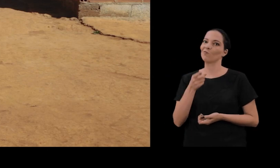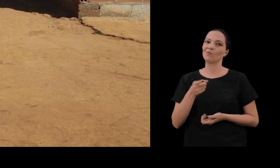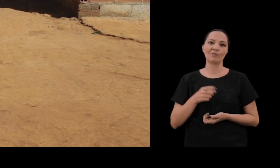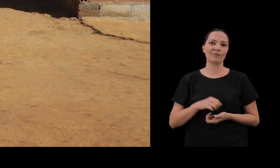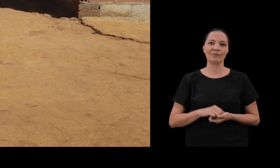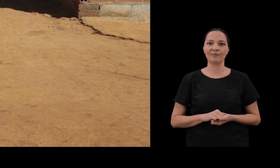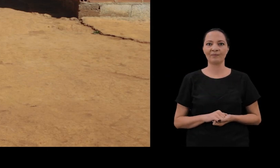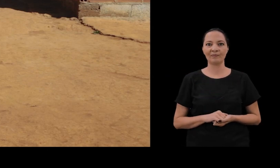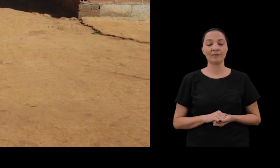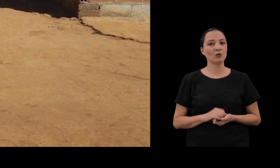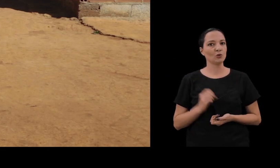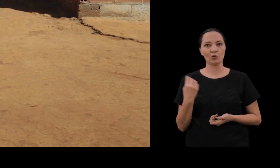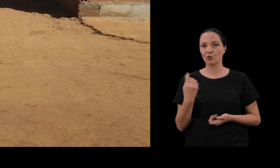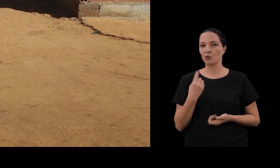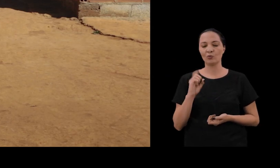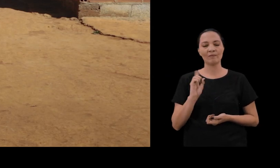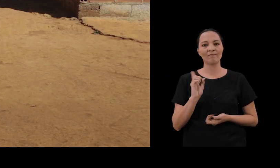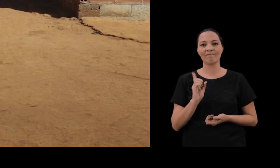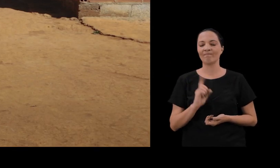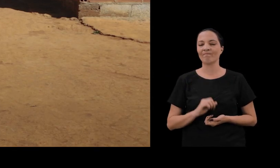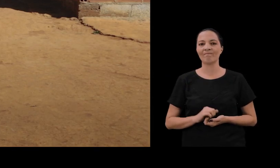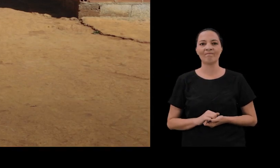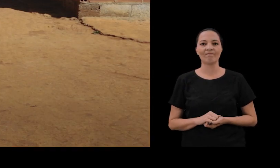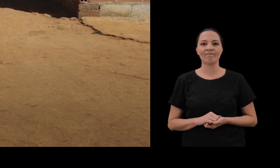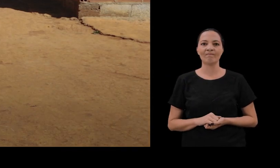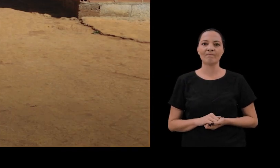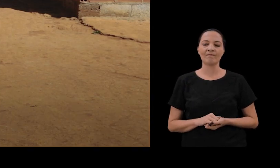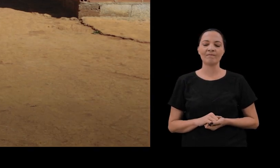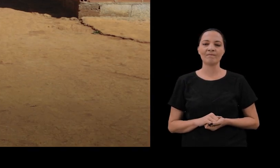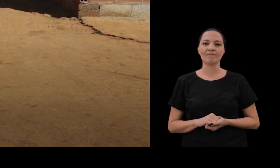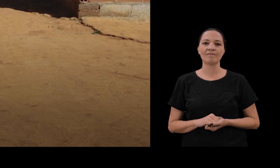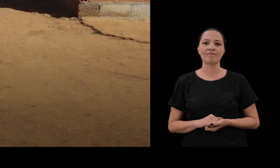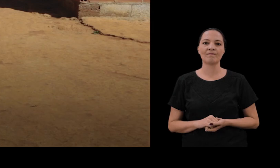conta, sozinha.